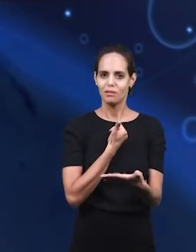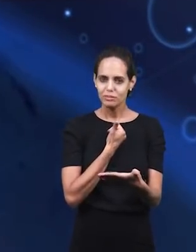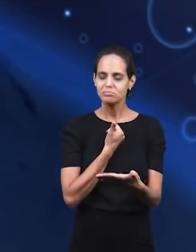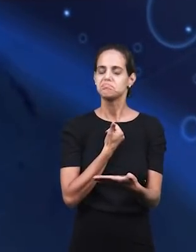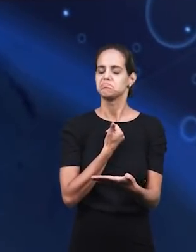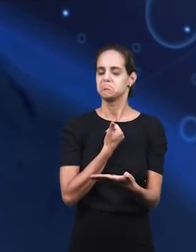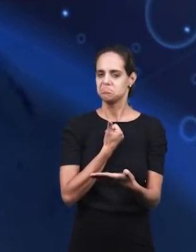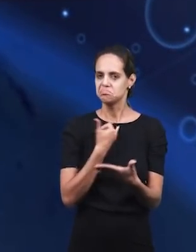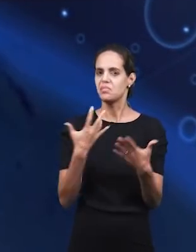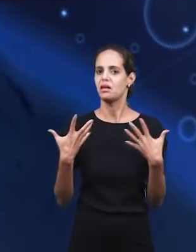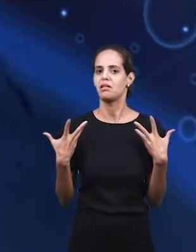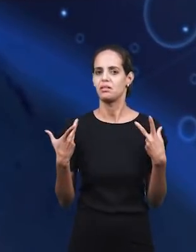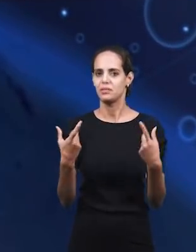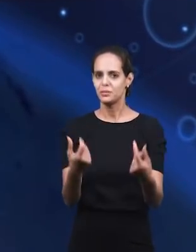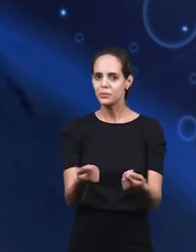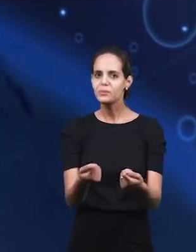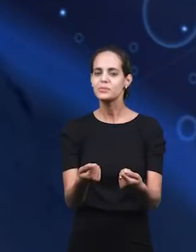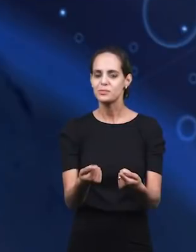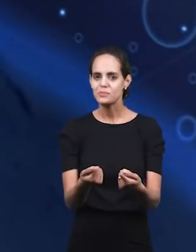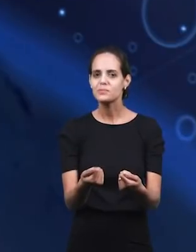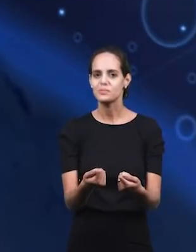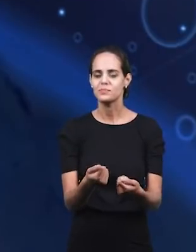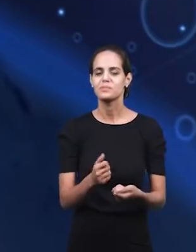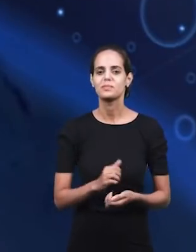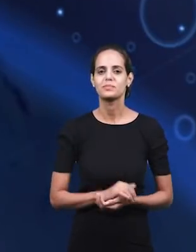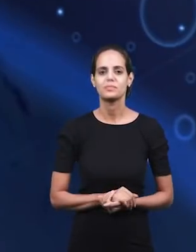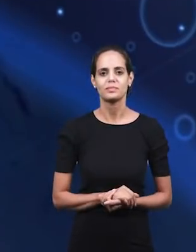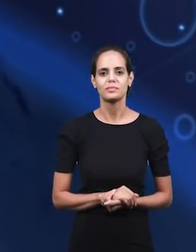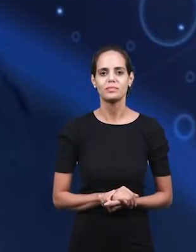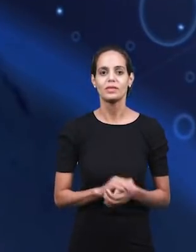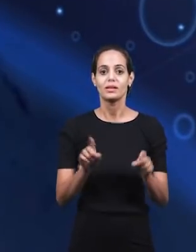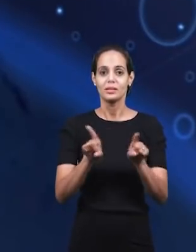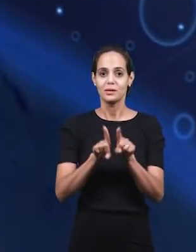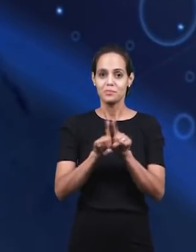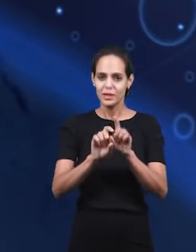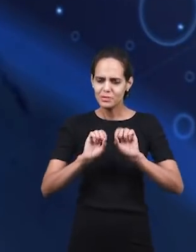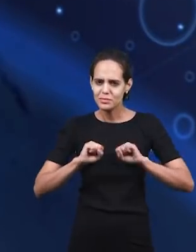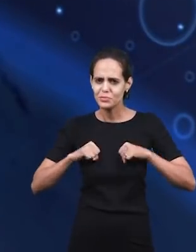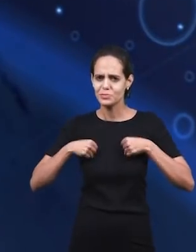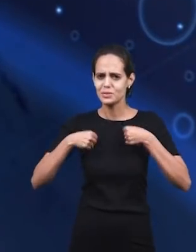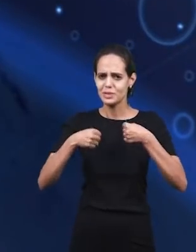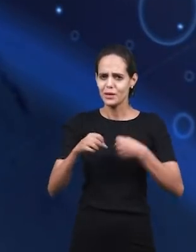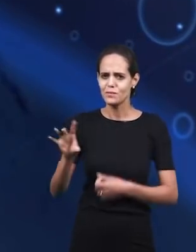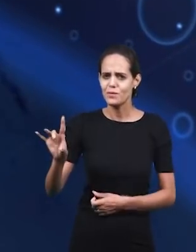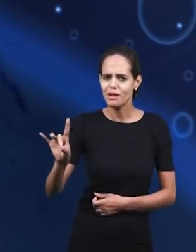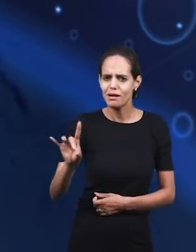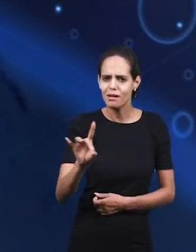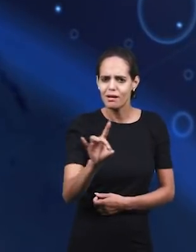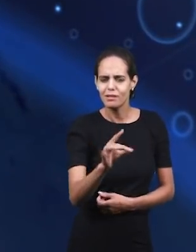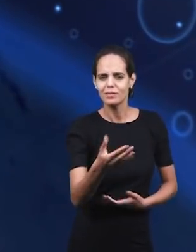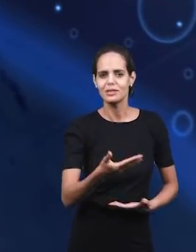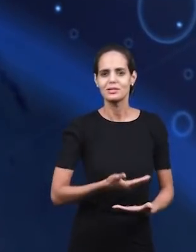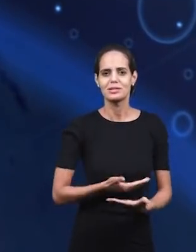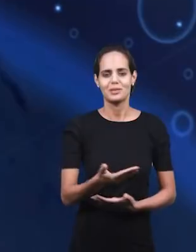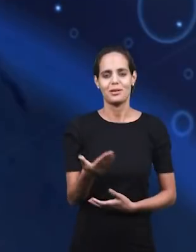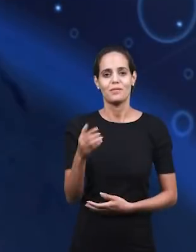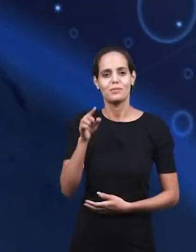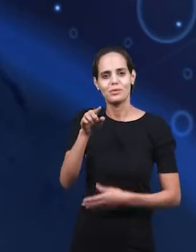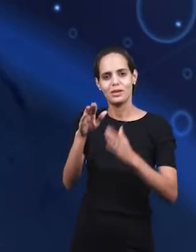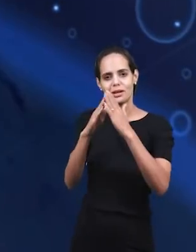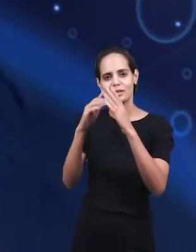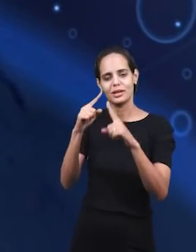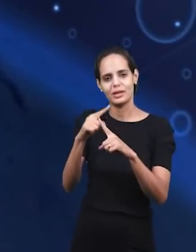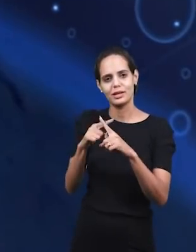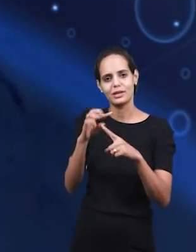notável! E não só o irmão, mas também tem edificado cada membro da igreja aí em Toronto,